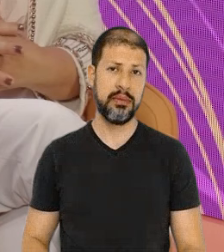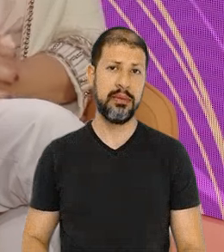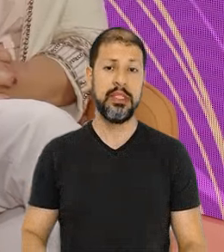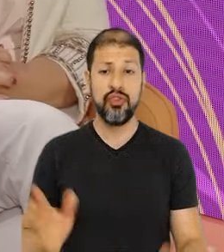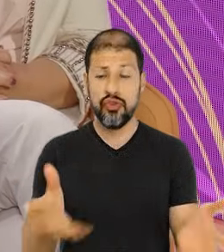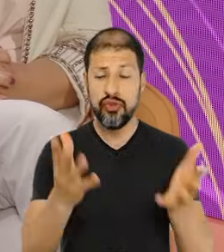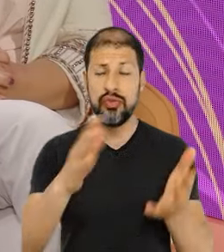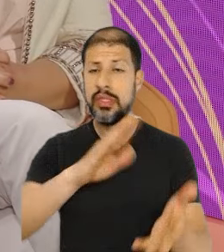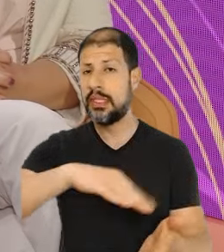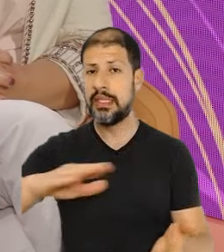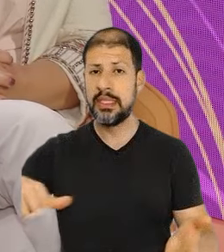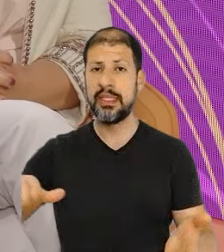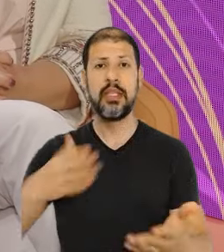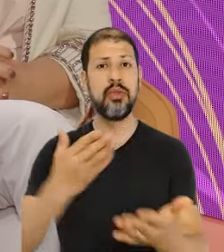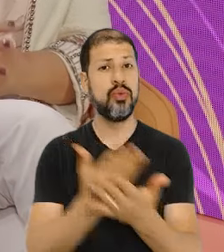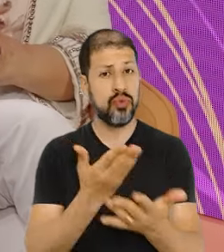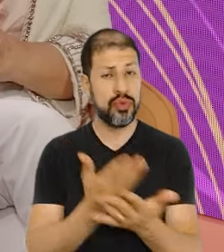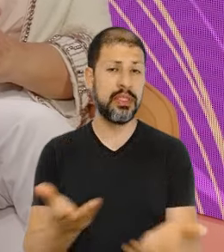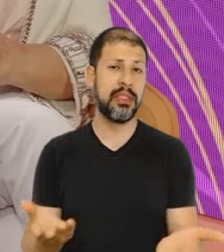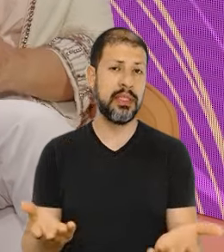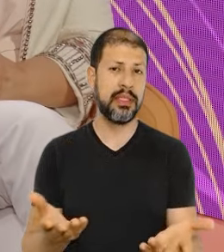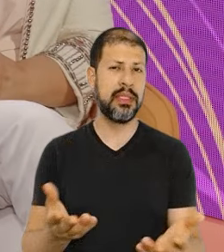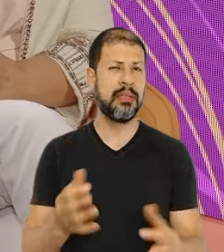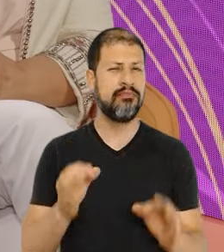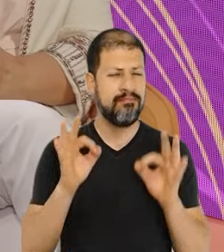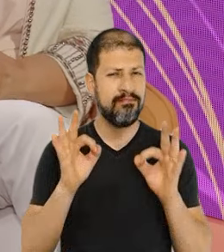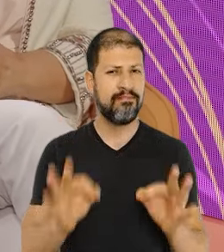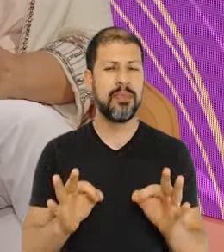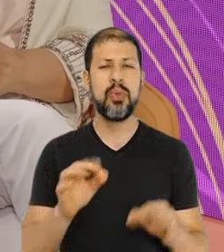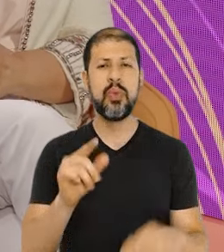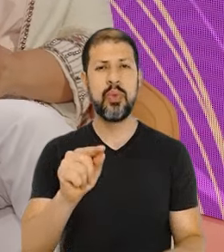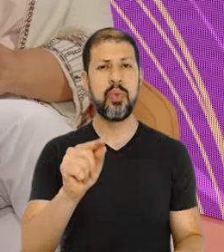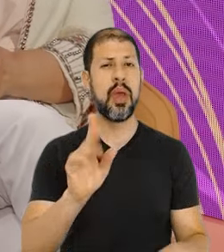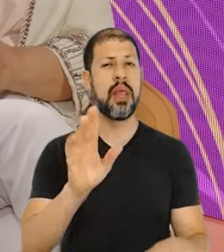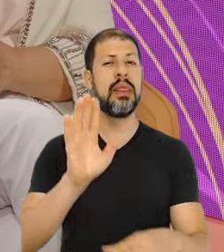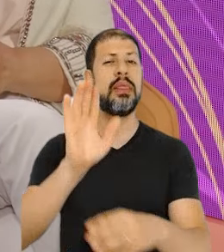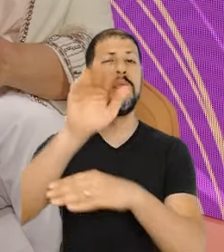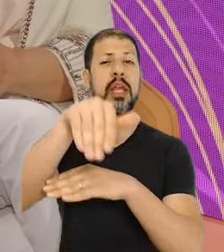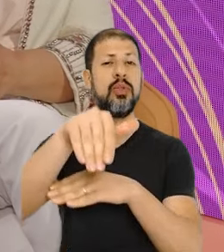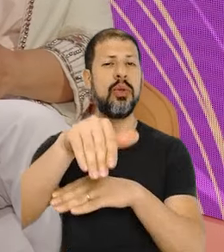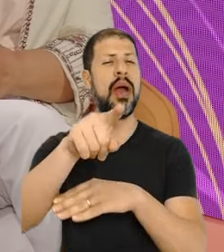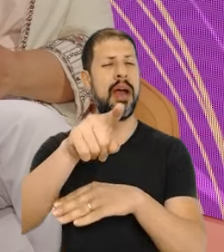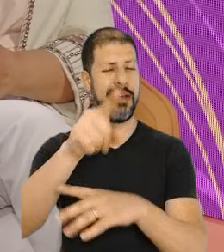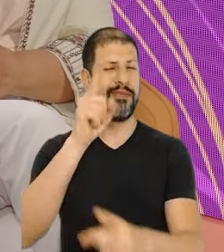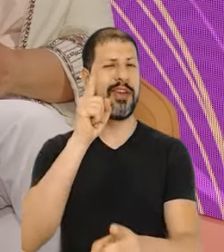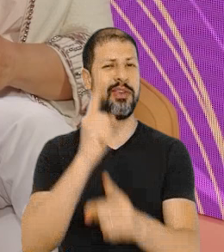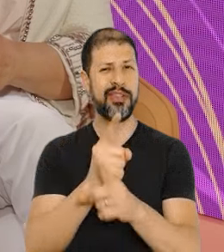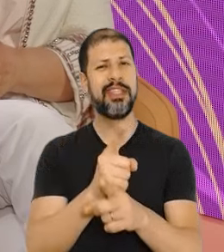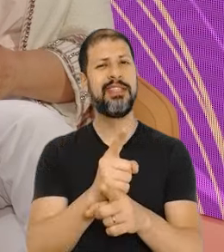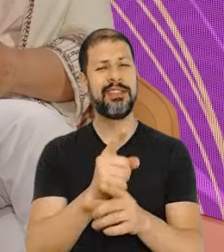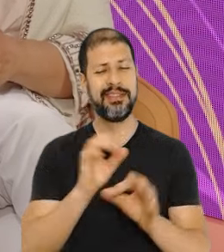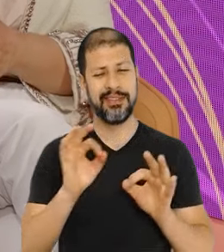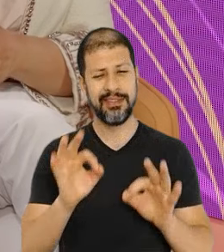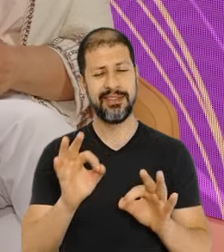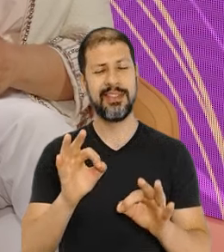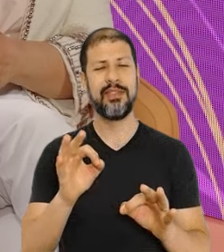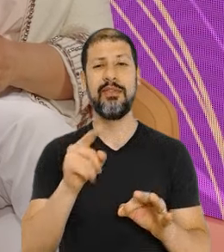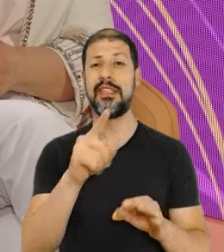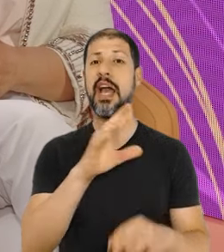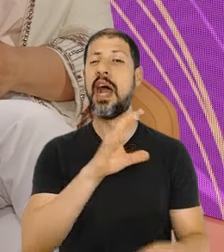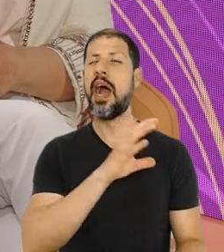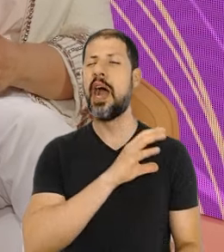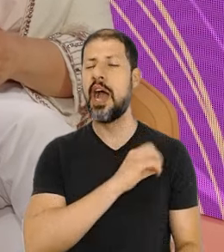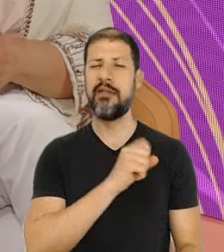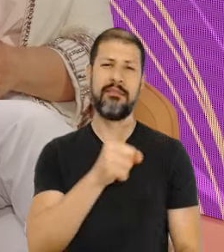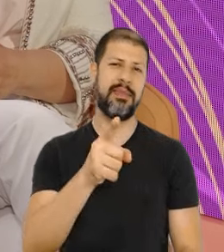estimular crianças nos estudos tenho certeza que a dentro de você você vai descobrir uma coisa que você ama